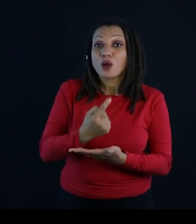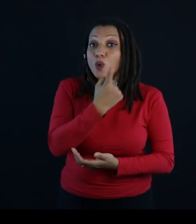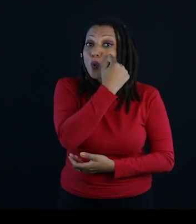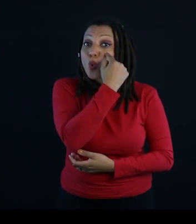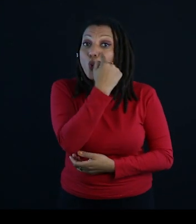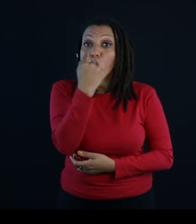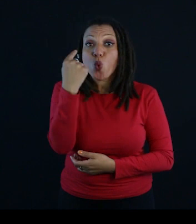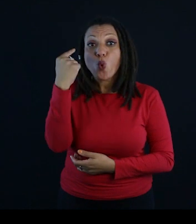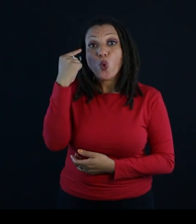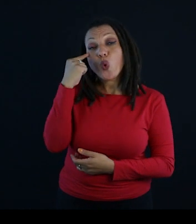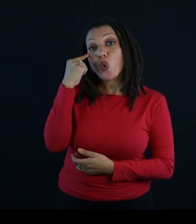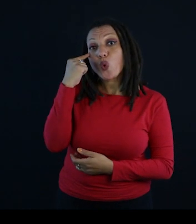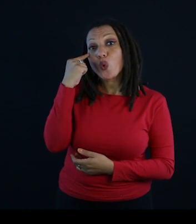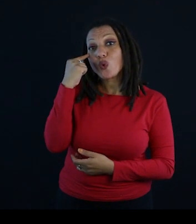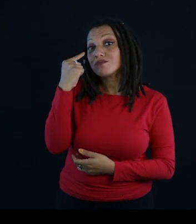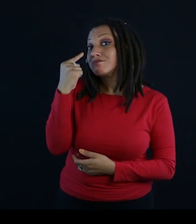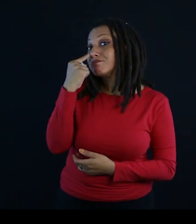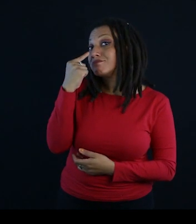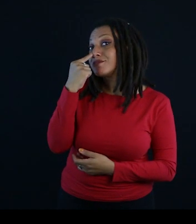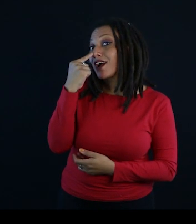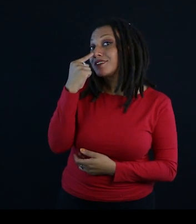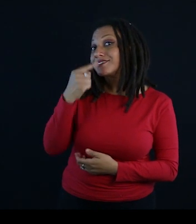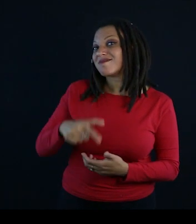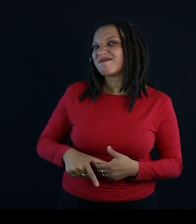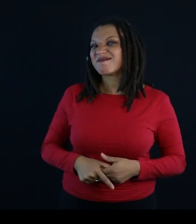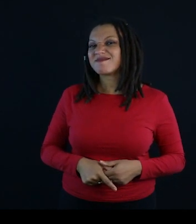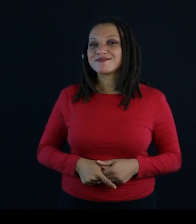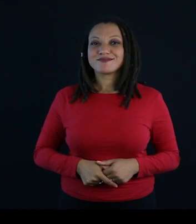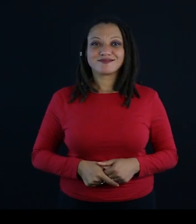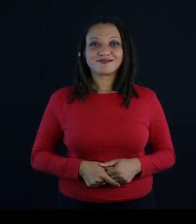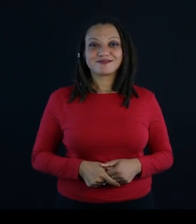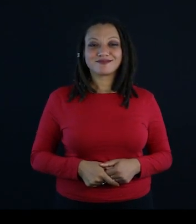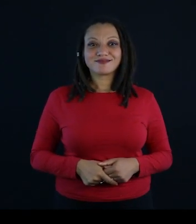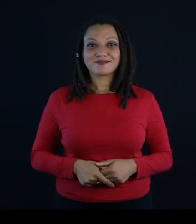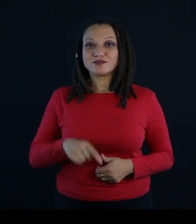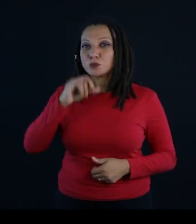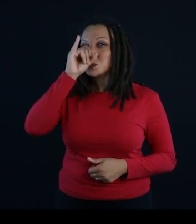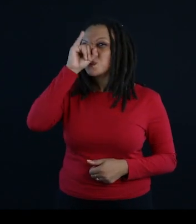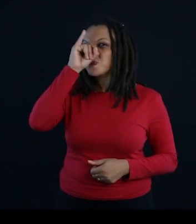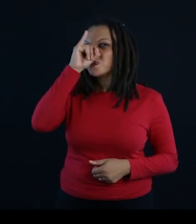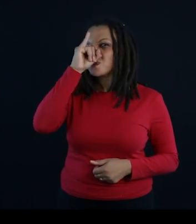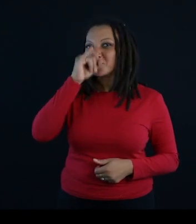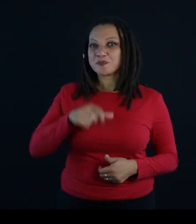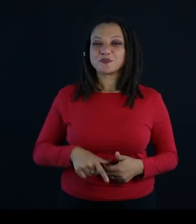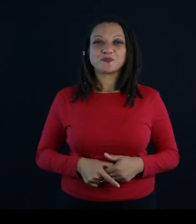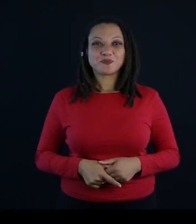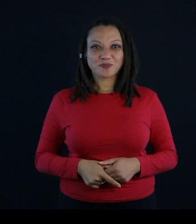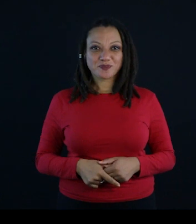fazer olhinhos e o buraquinho do nariz também, ó, do focinho.